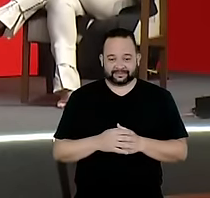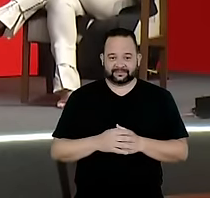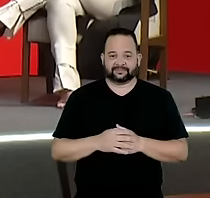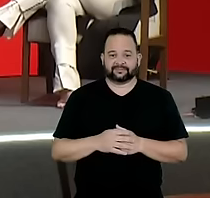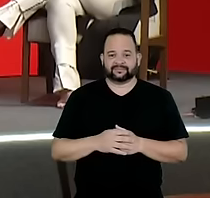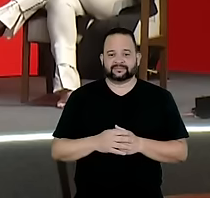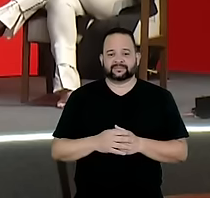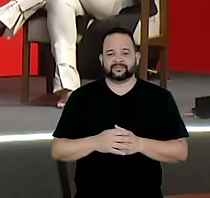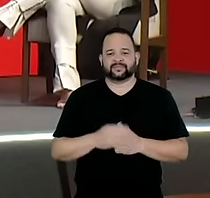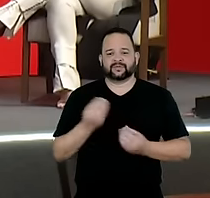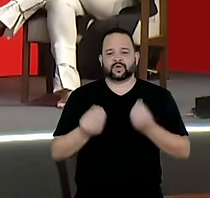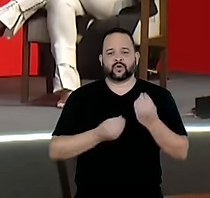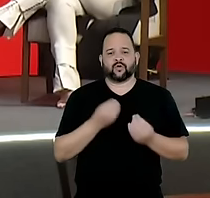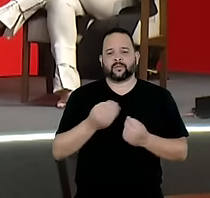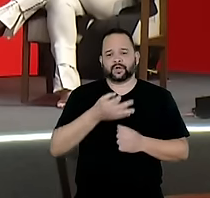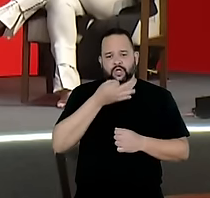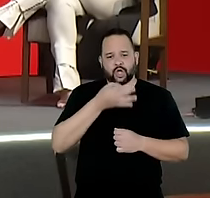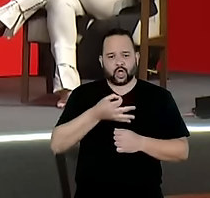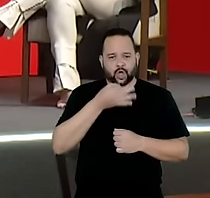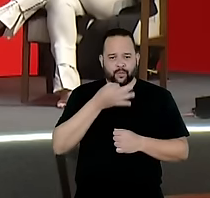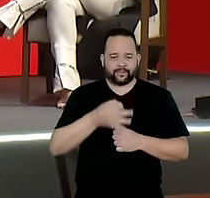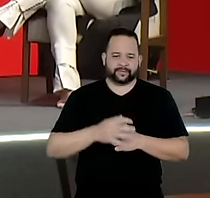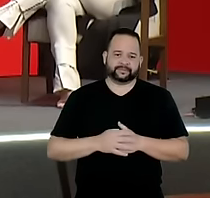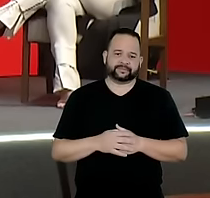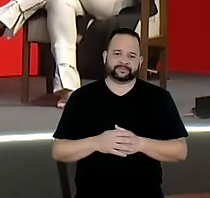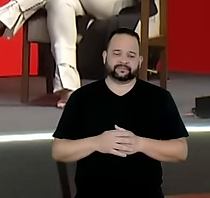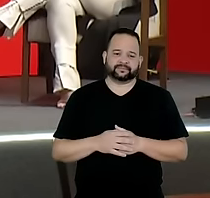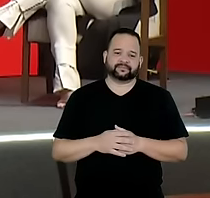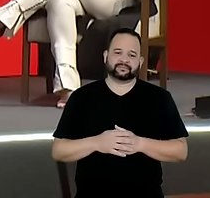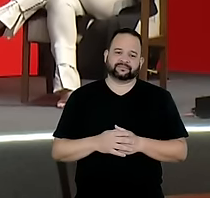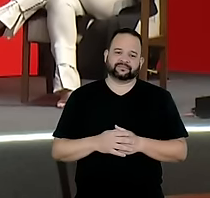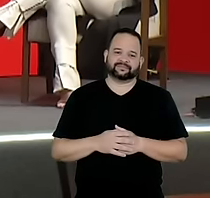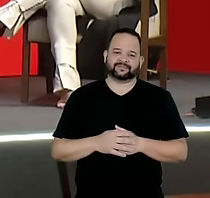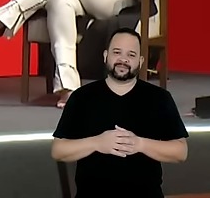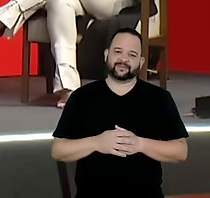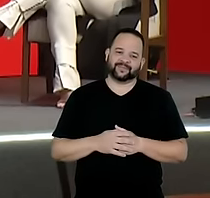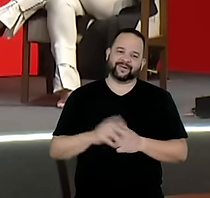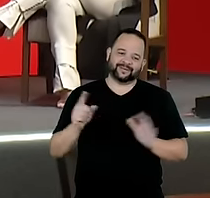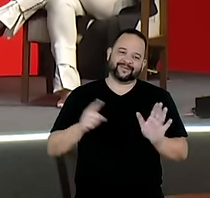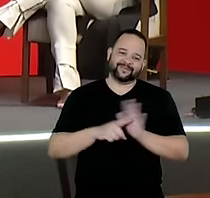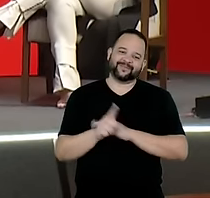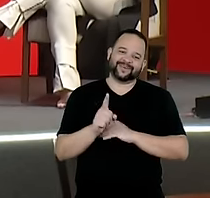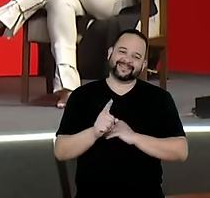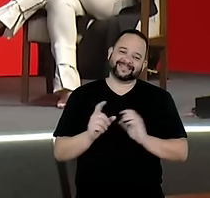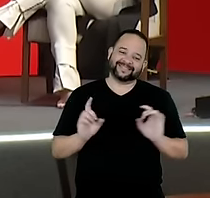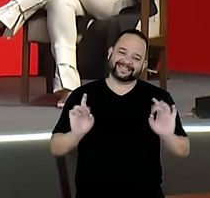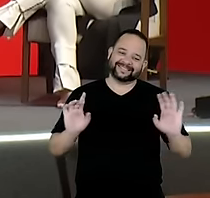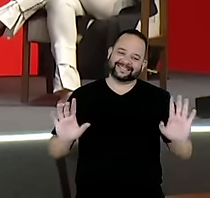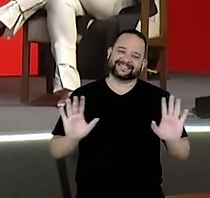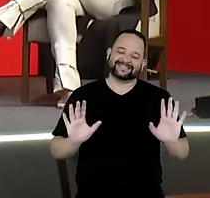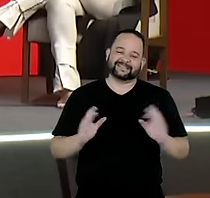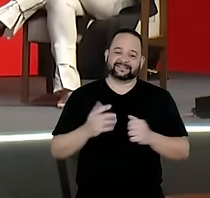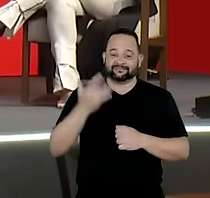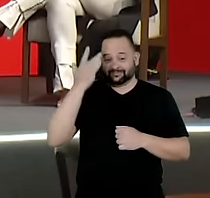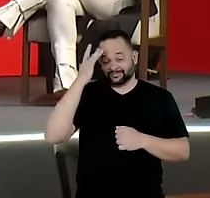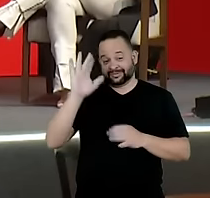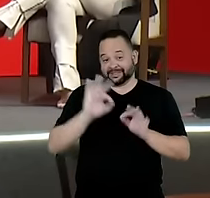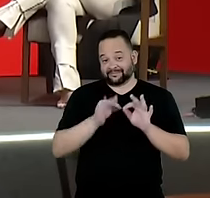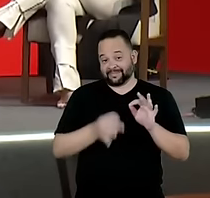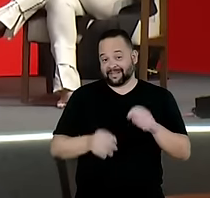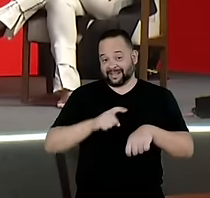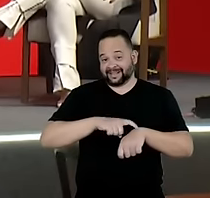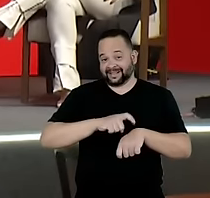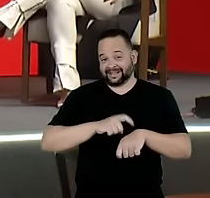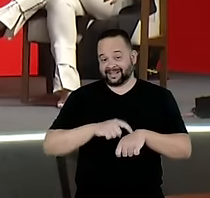posicionados sei que é uma pergunta de um trilhão de Dólares mas não sei se vai dar tempo né não eu vou é em